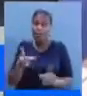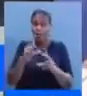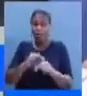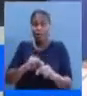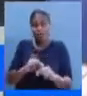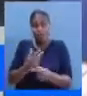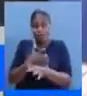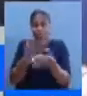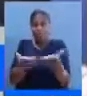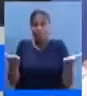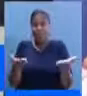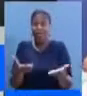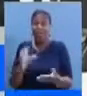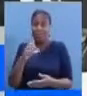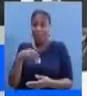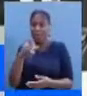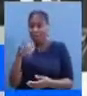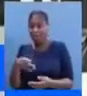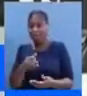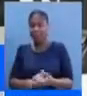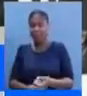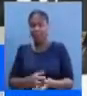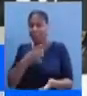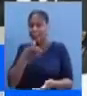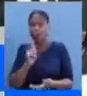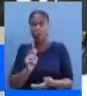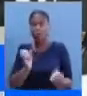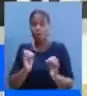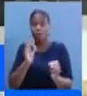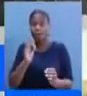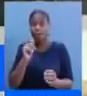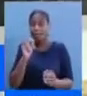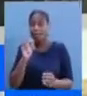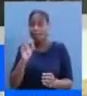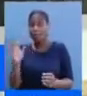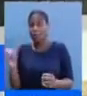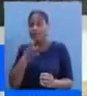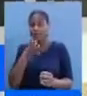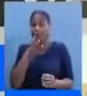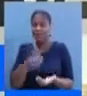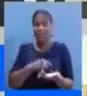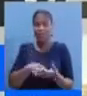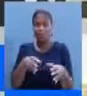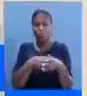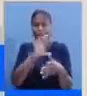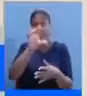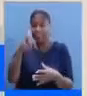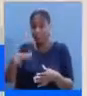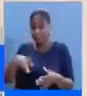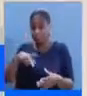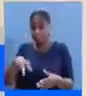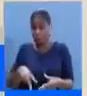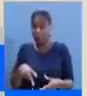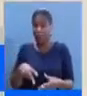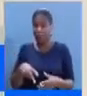fogo à CPLP. Sem mencionar nomes, Ferro Rodrigues destacou a necessidade da comunidade dos países de língua